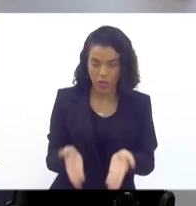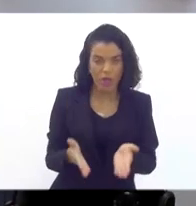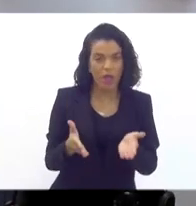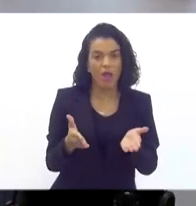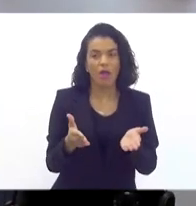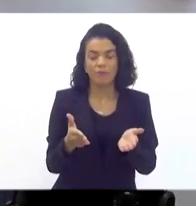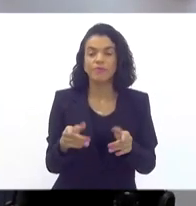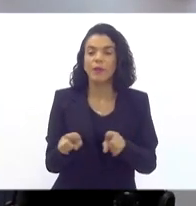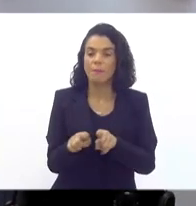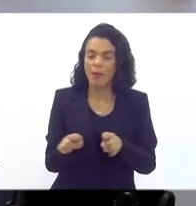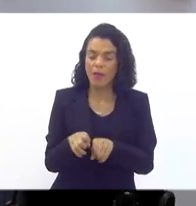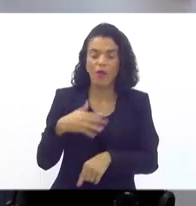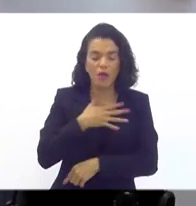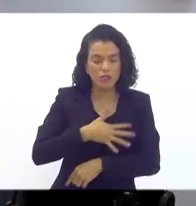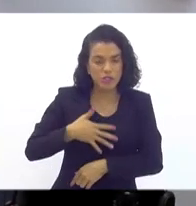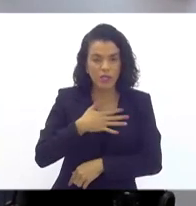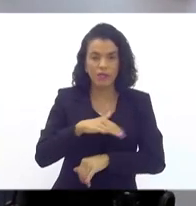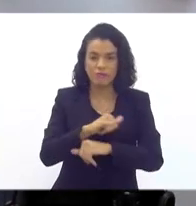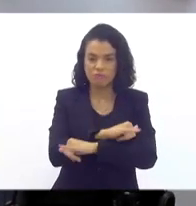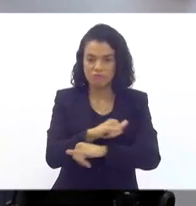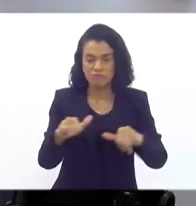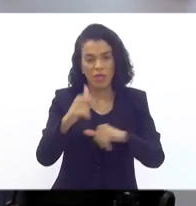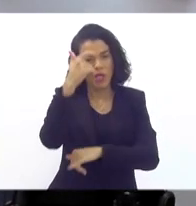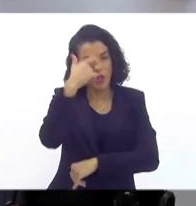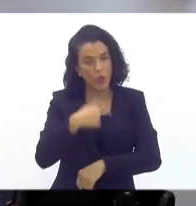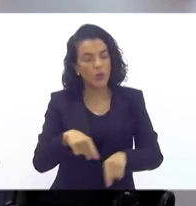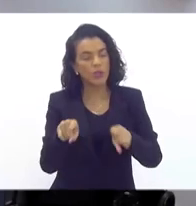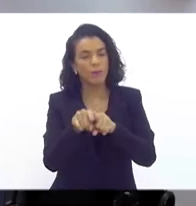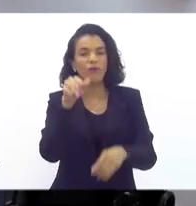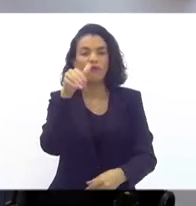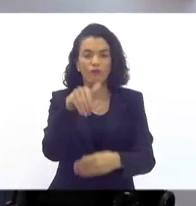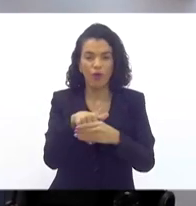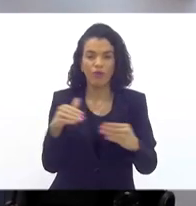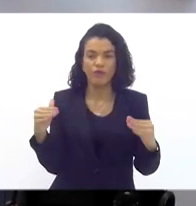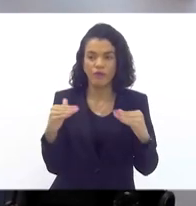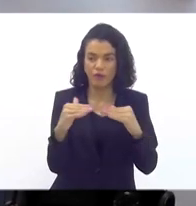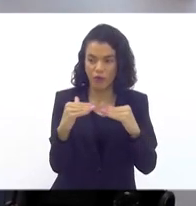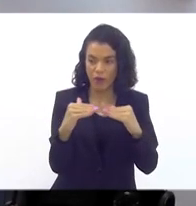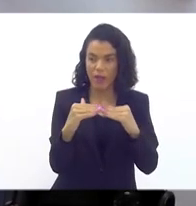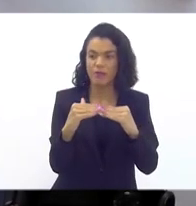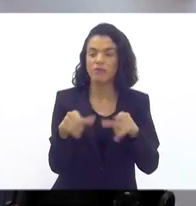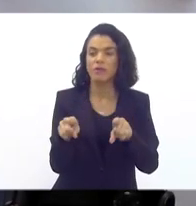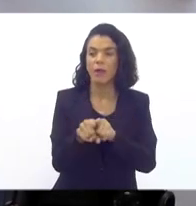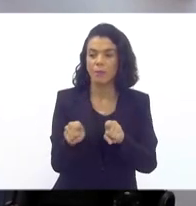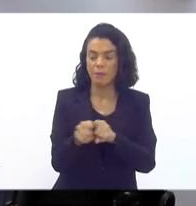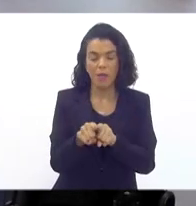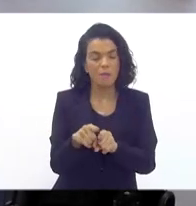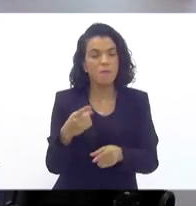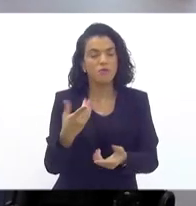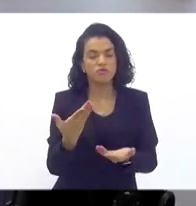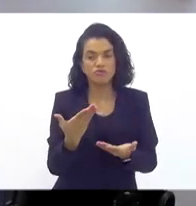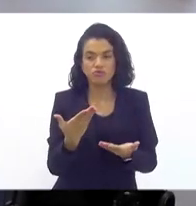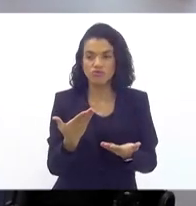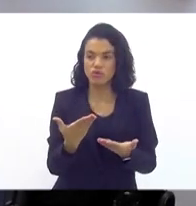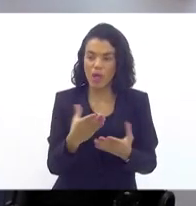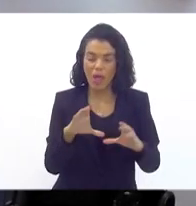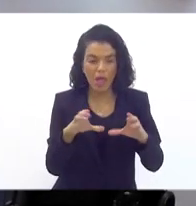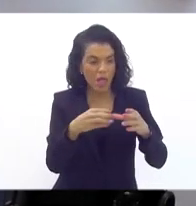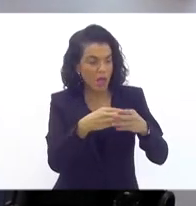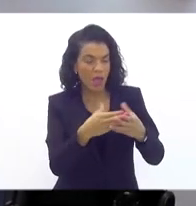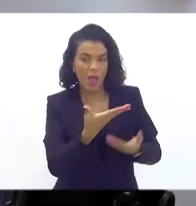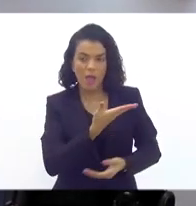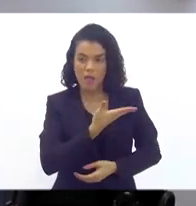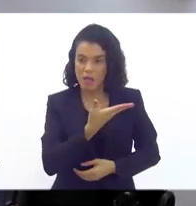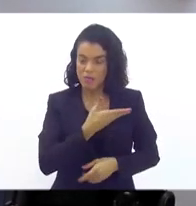gostaria de comunicar que também voto favorável vou meus pares para provar a ação em conjunto